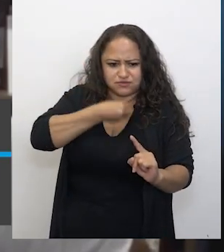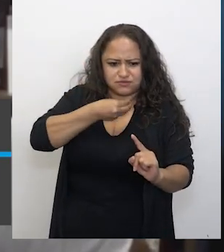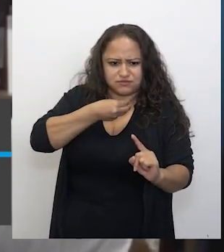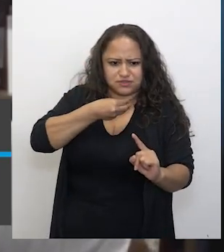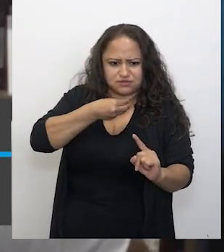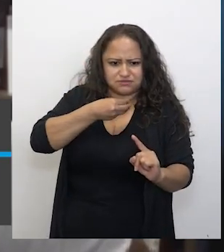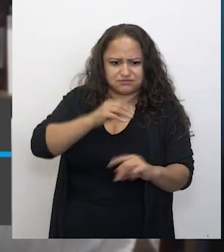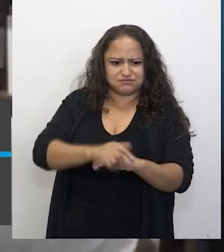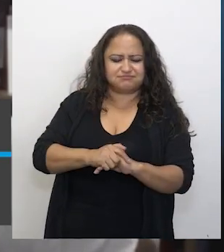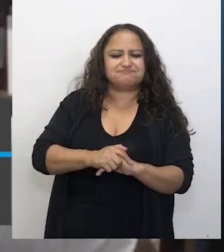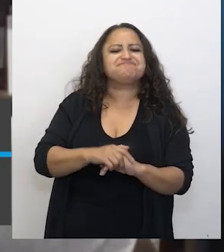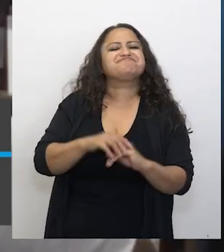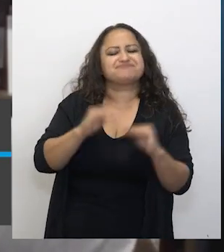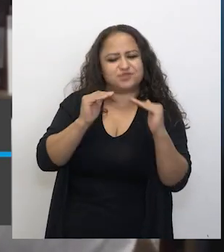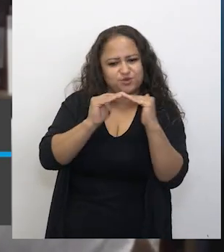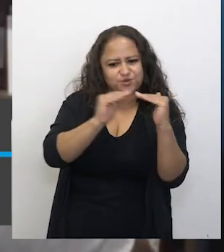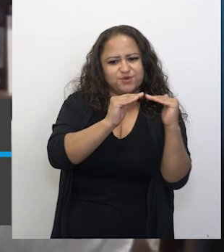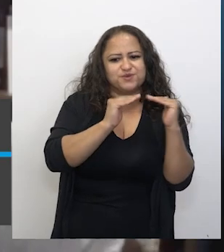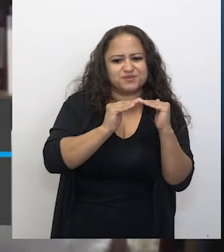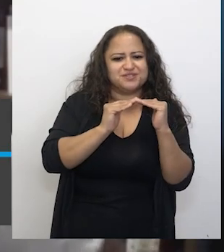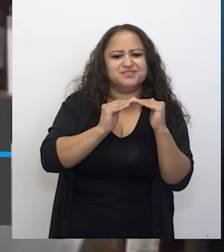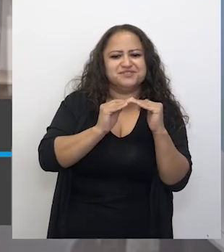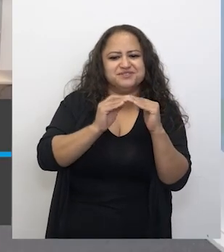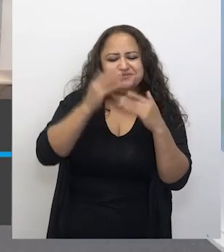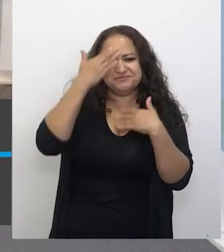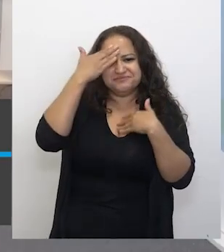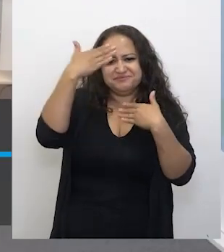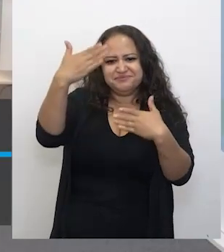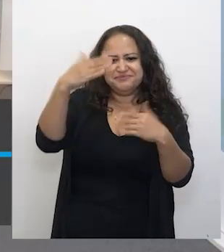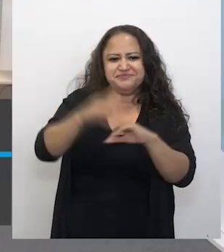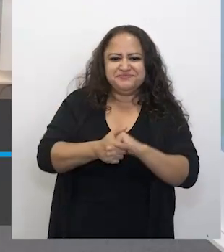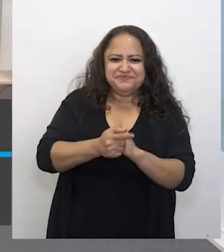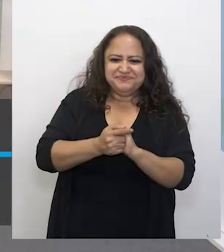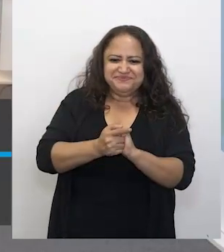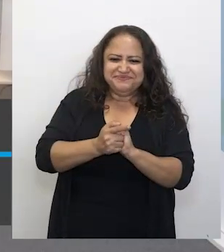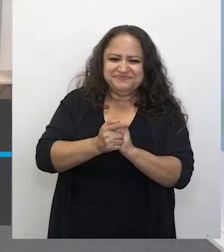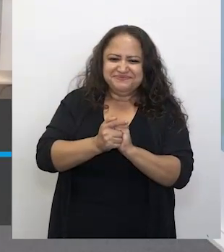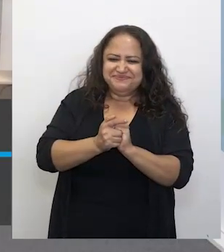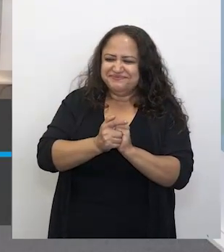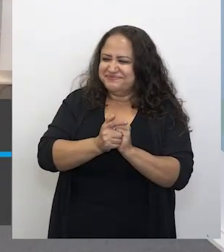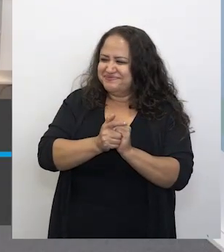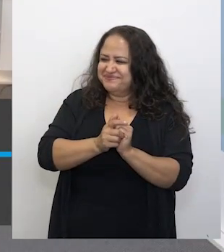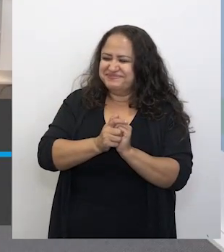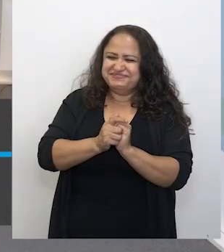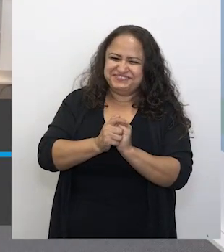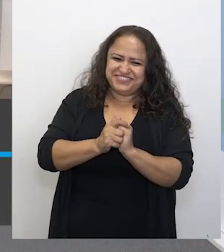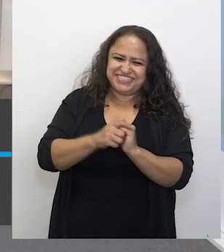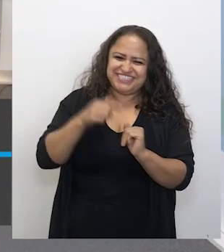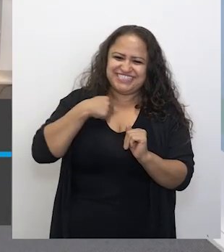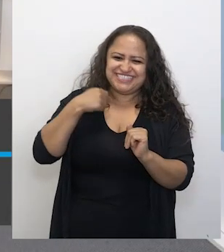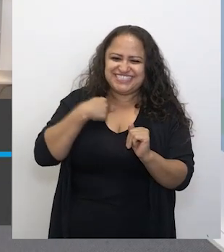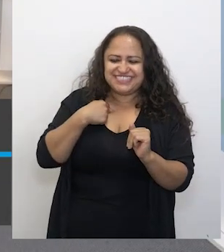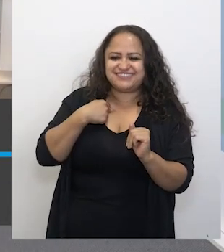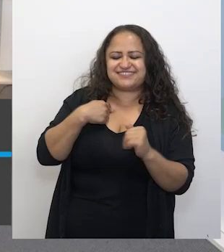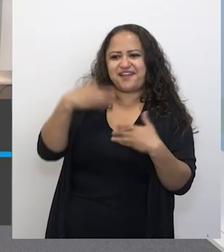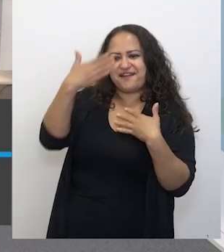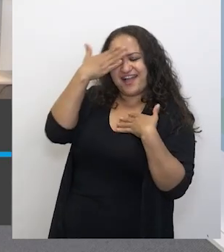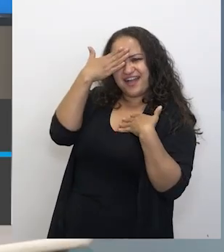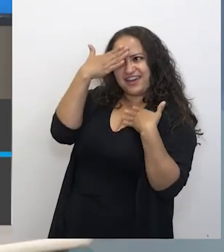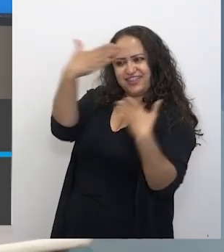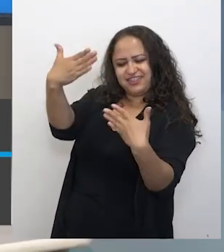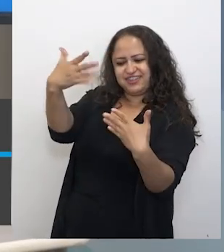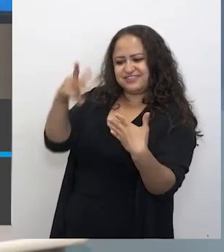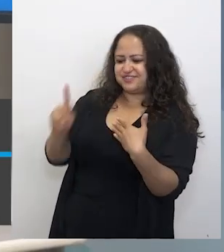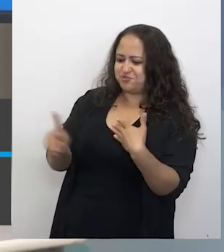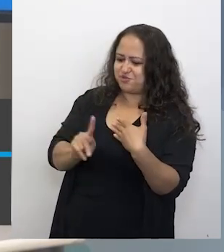todos. Exatamente, professor. Mafê, se Muito você obrigada. me permite, Tiago, olha toma só, a palavra, por eu favor. quero repassar aqui os elogios dos